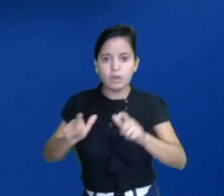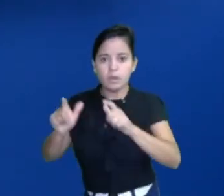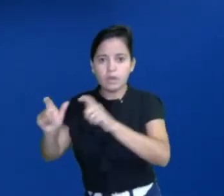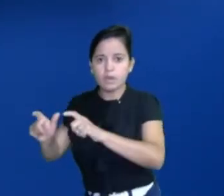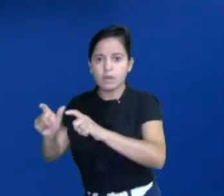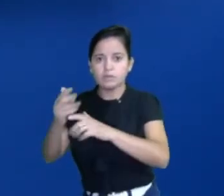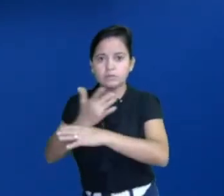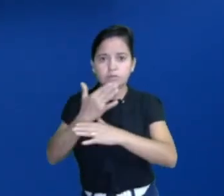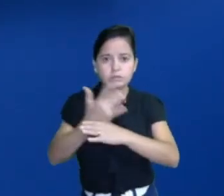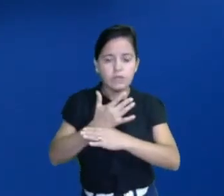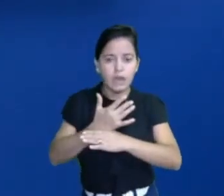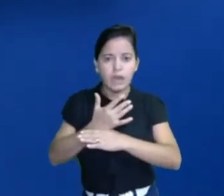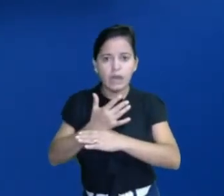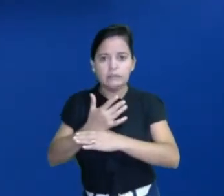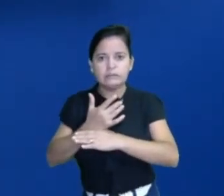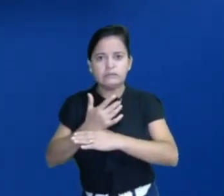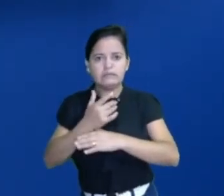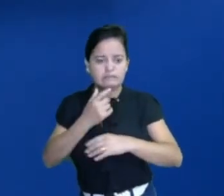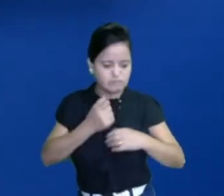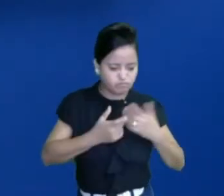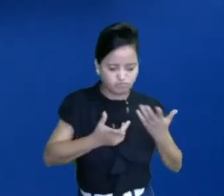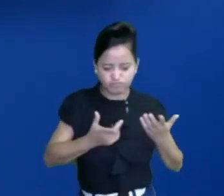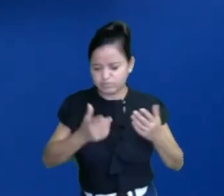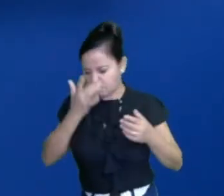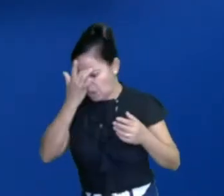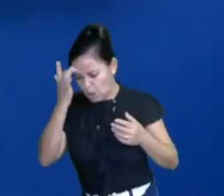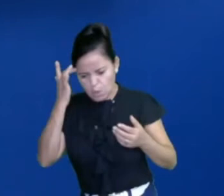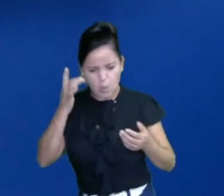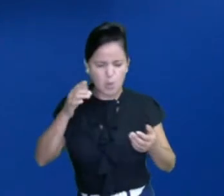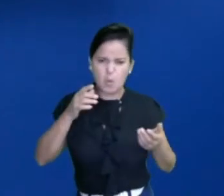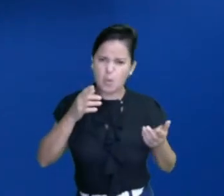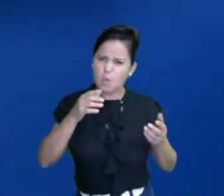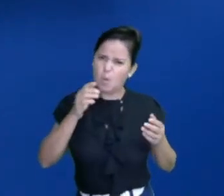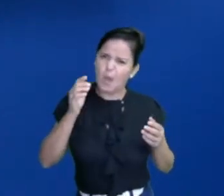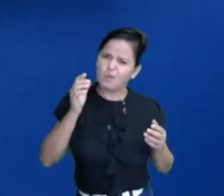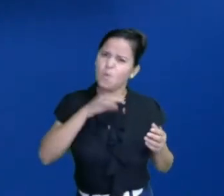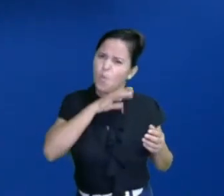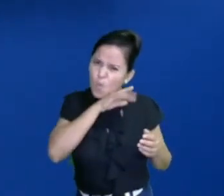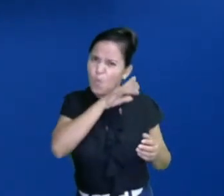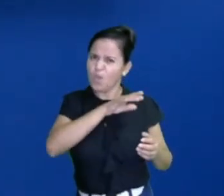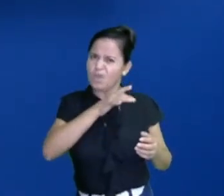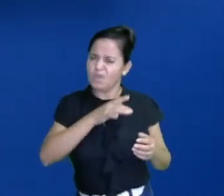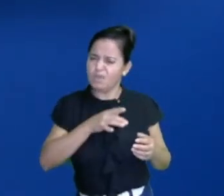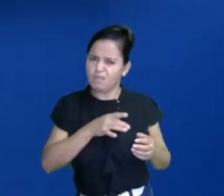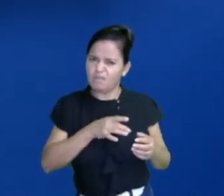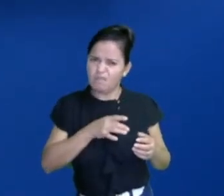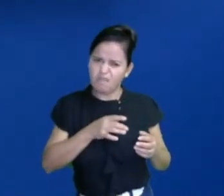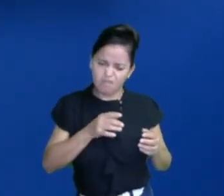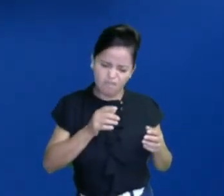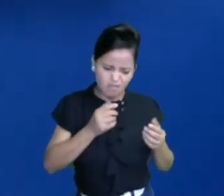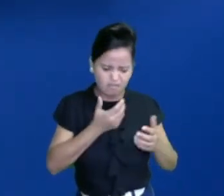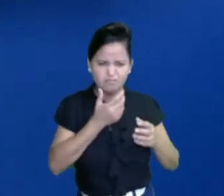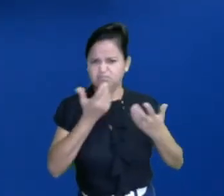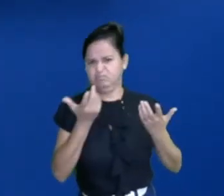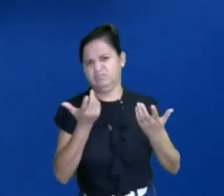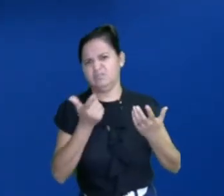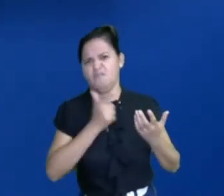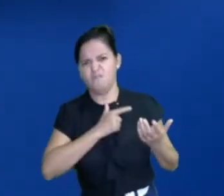onde está sendo destruído, onde as pessoas destroem mesmo? Tem gente ruim nesse mundo, que destrói